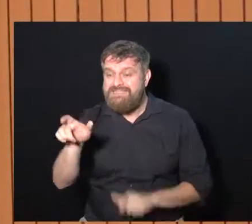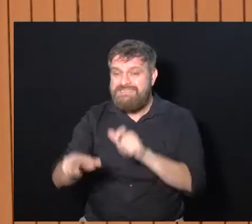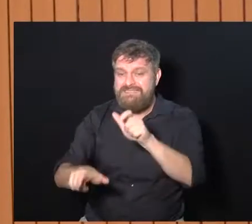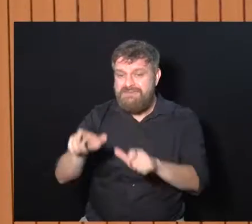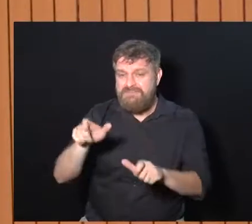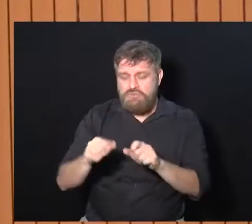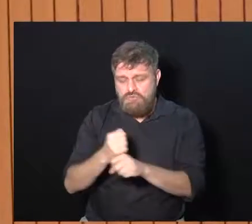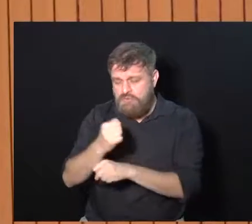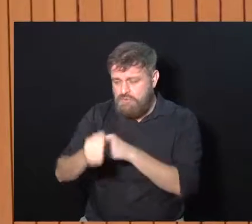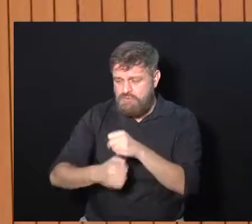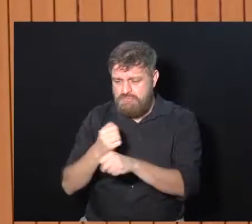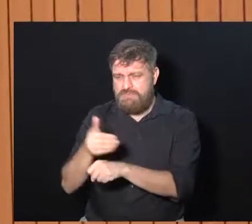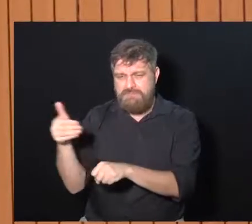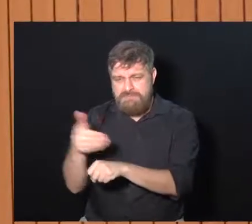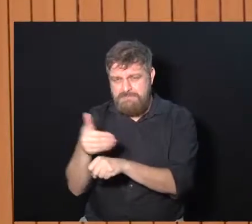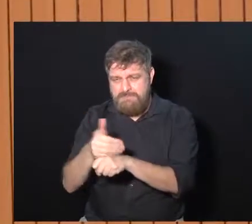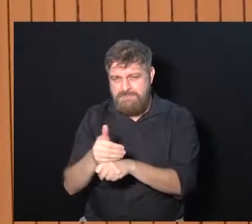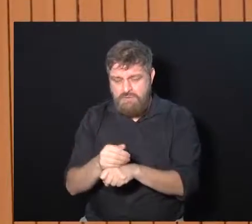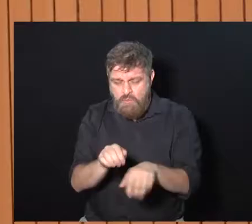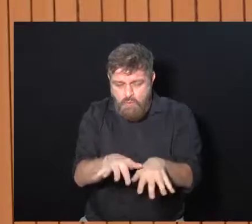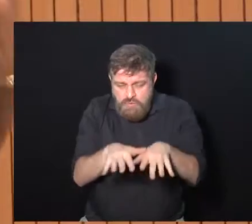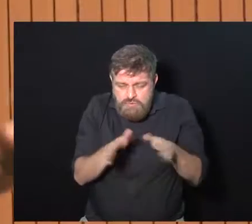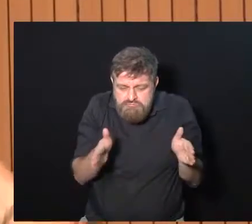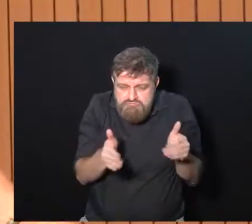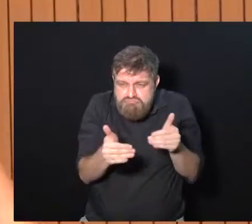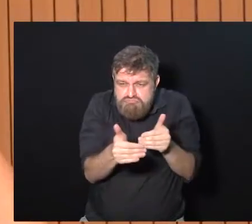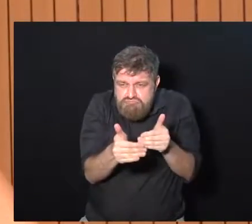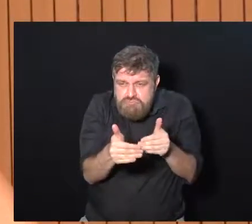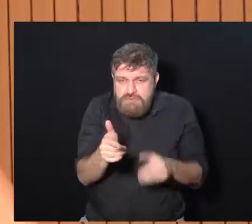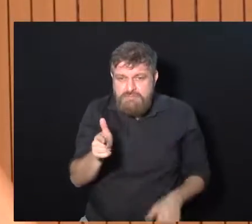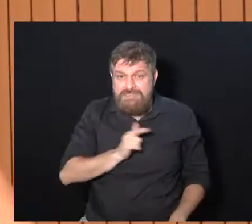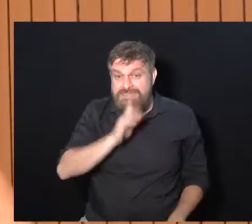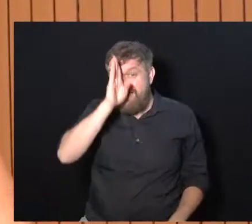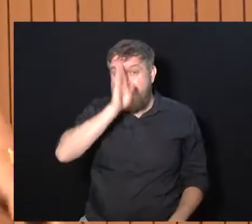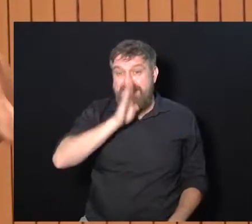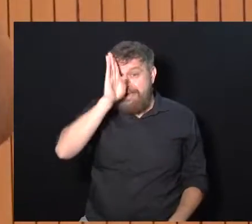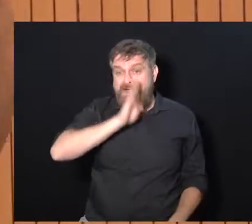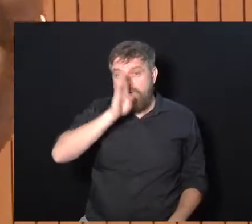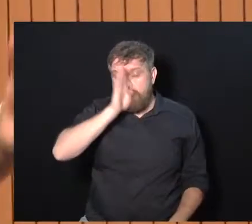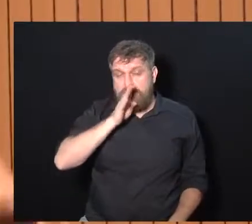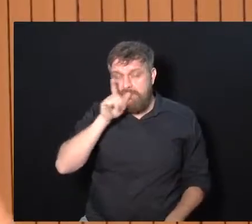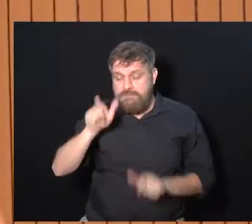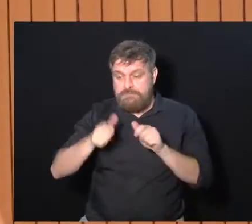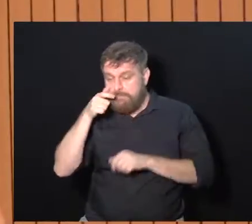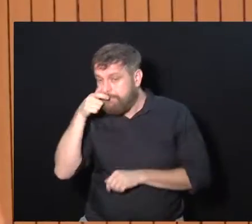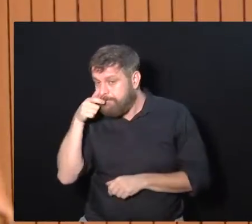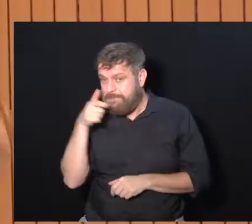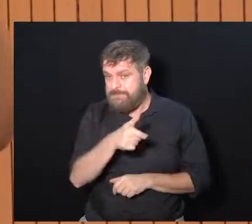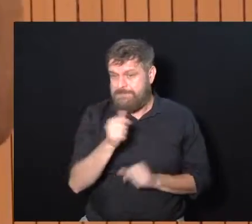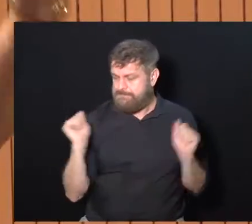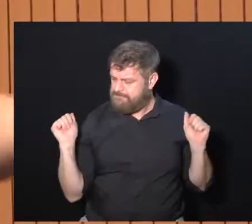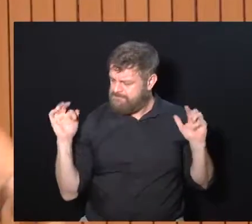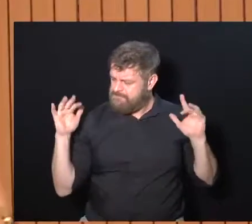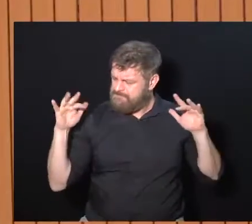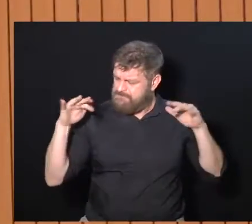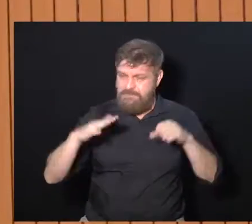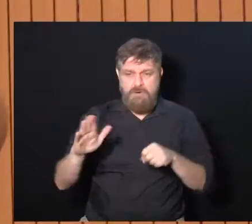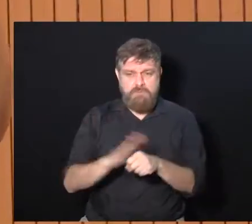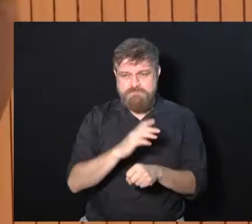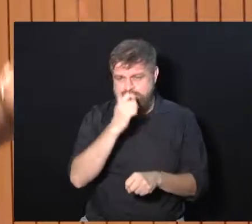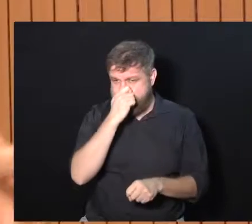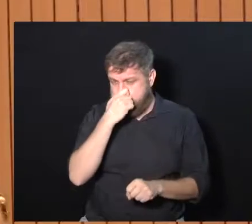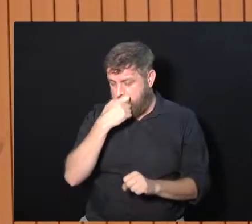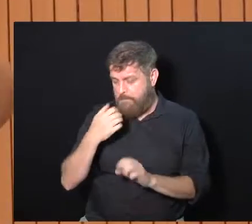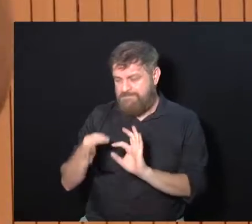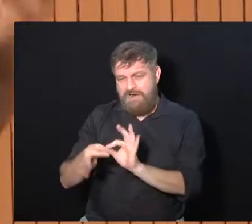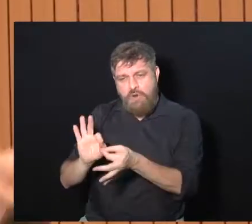ano, apesar do auditório ser pequeno, mas como é gratuito, e o pessoal, às vezes, só vai para as oficinas,